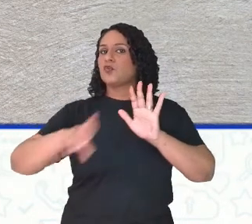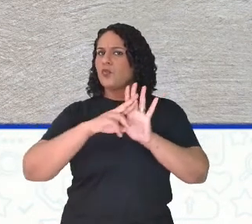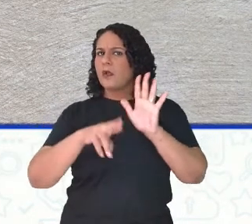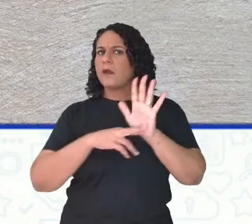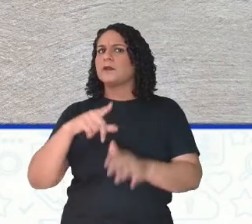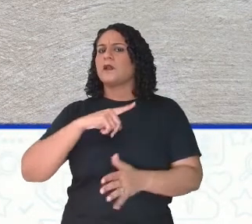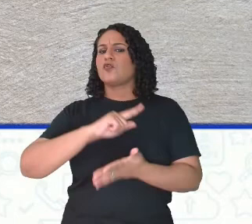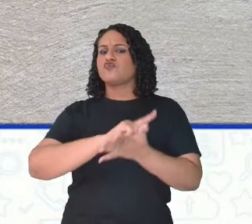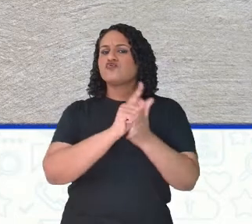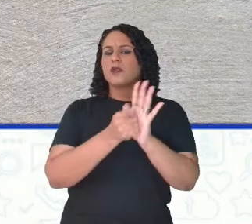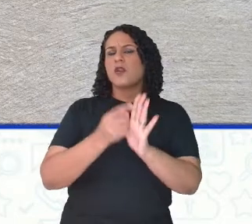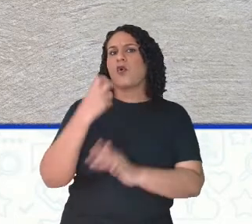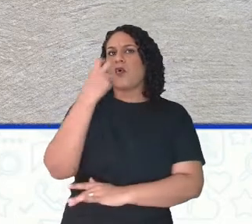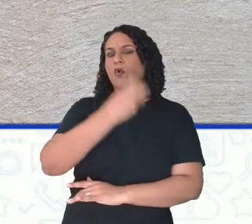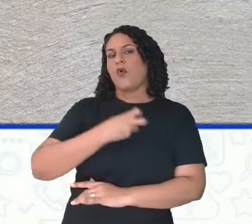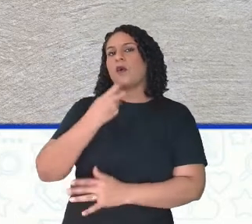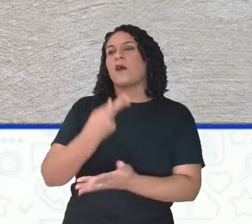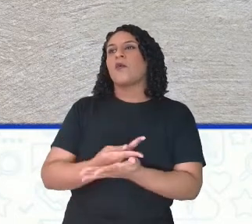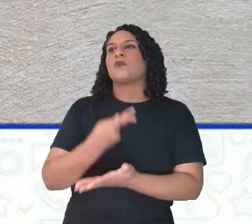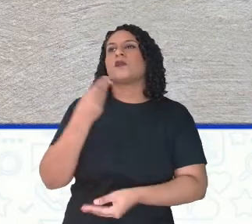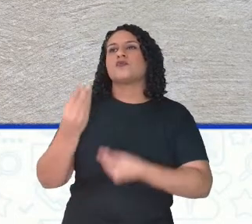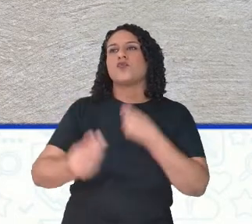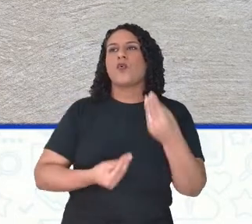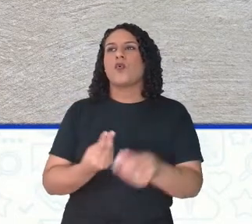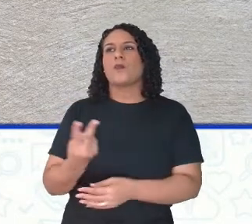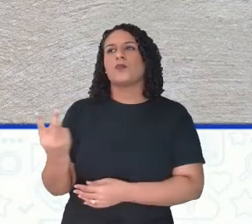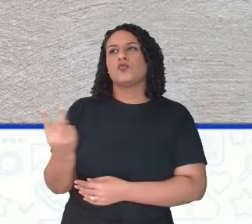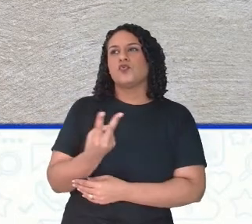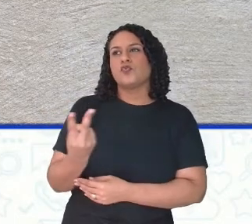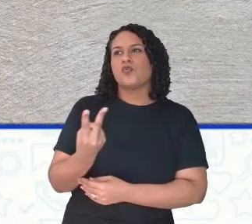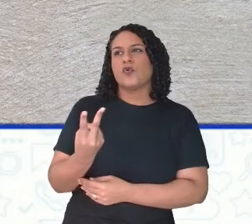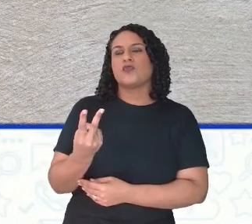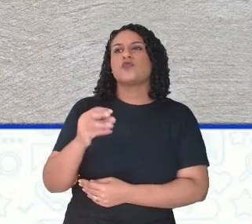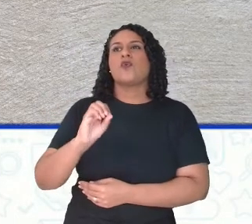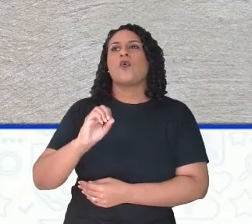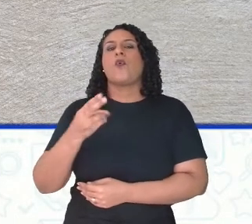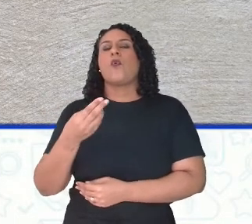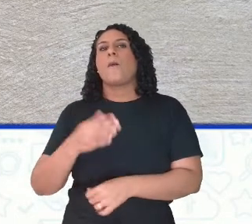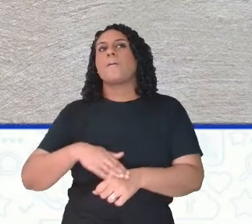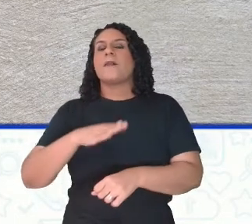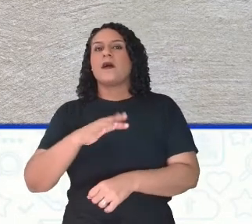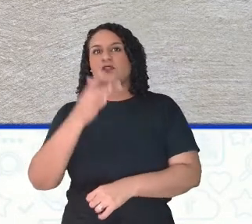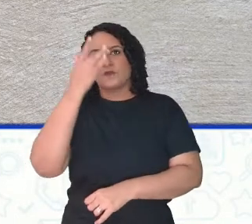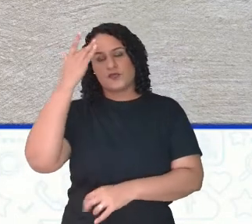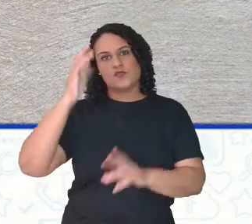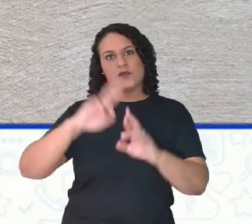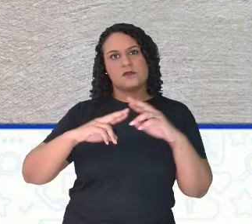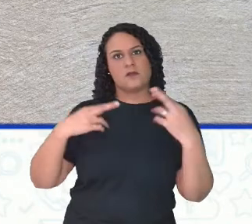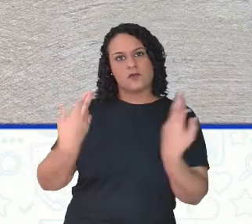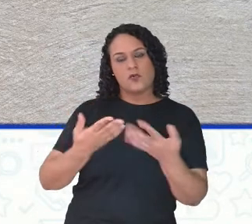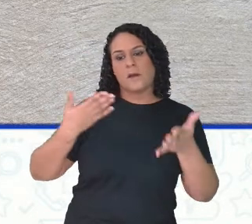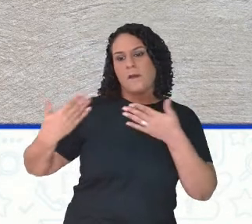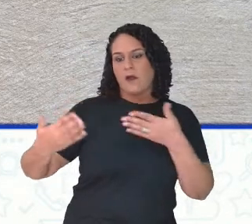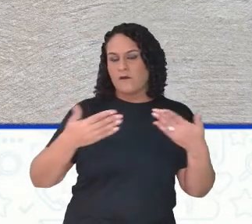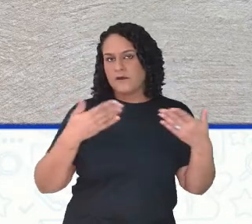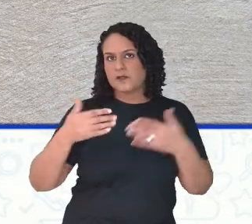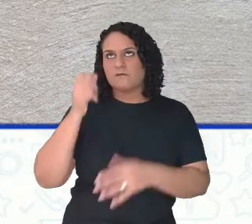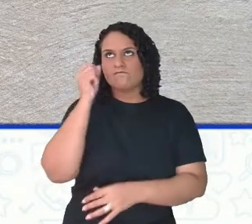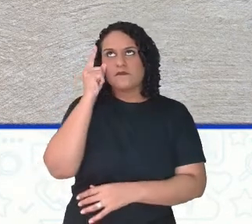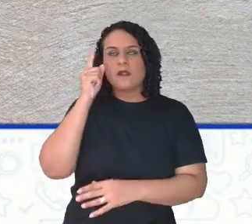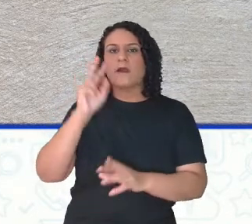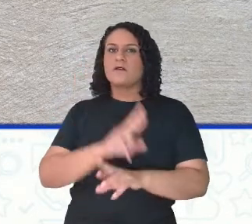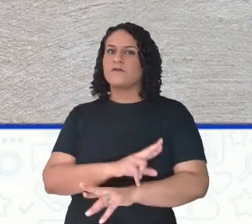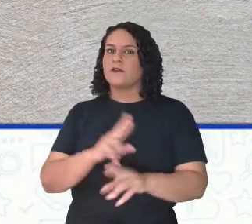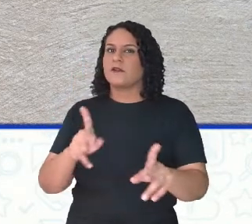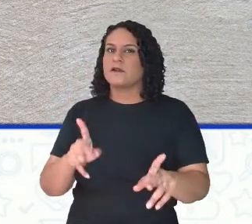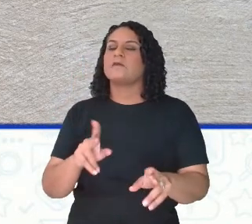oral que só pode acontecer em duas ou mais pessoas se reúnem para conversar sobre ideias